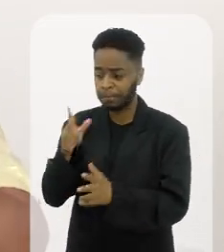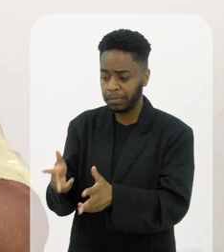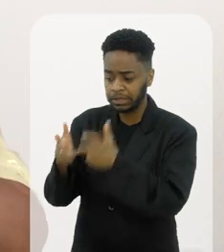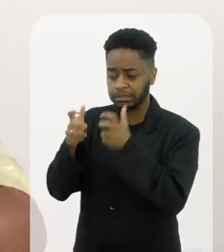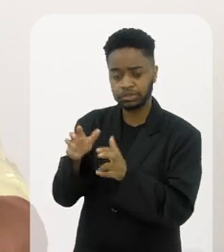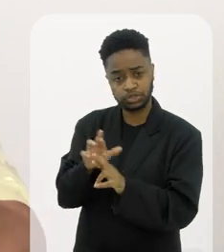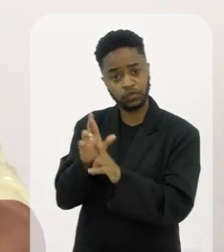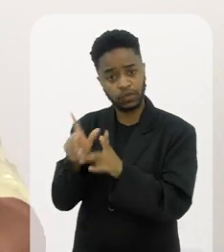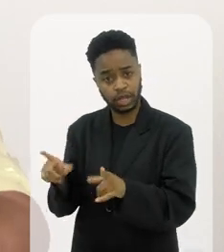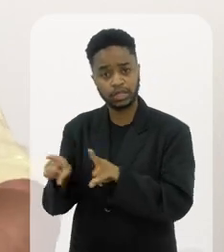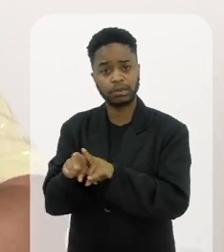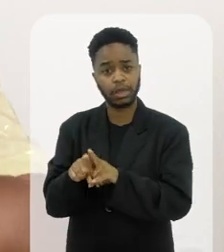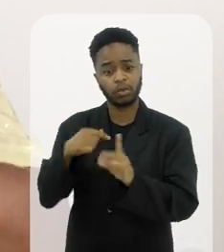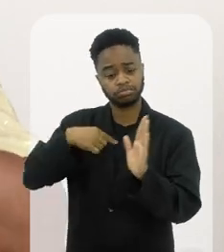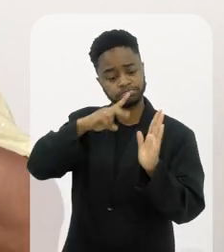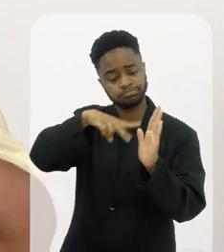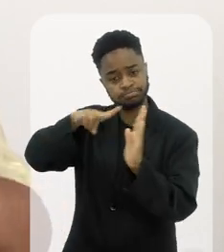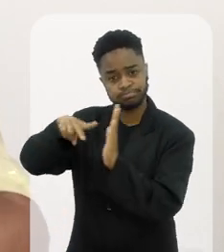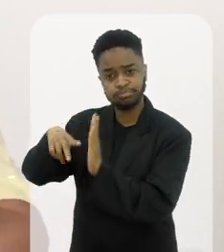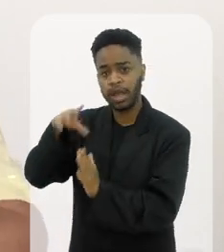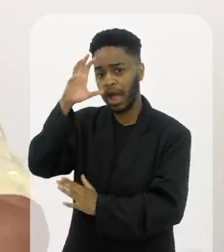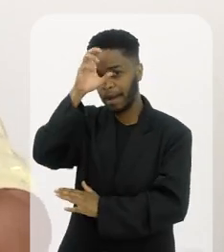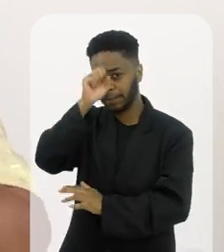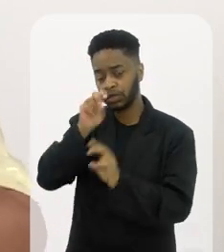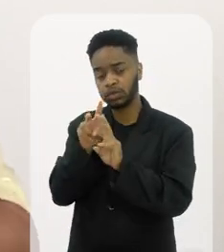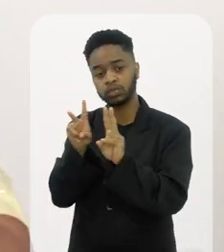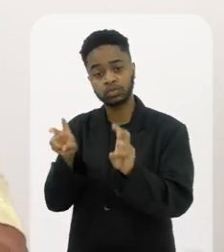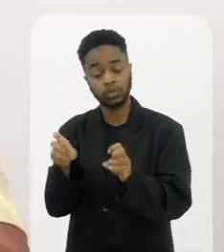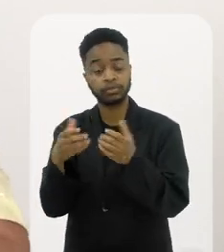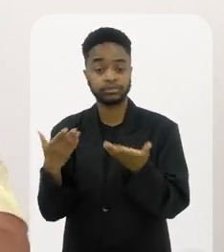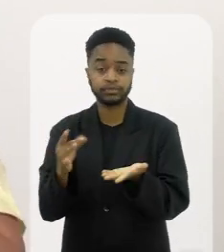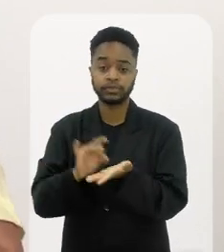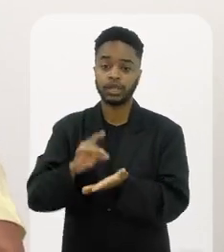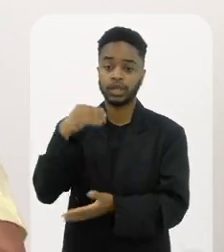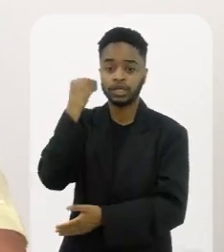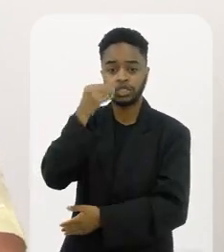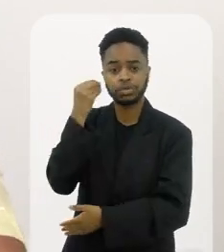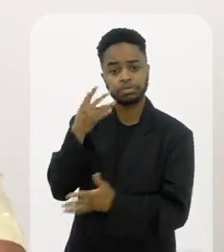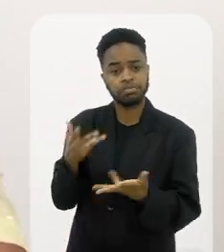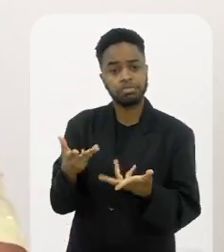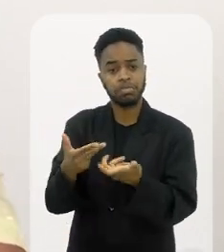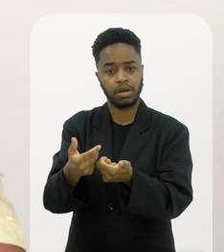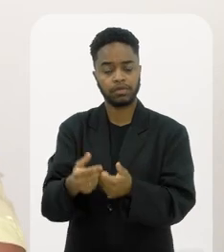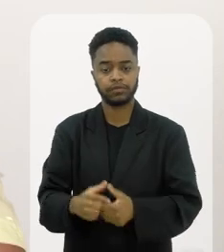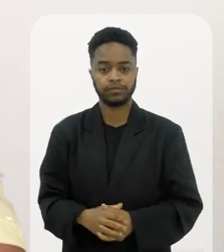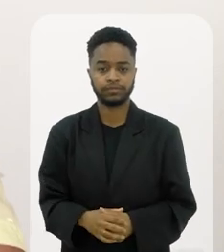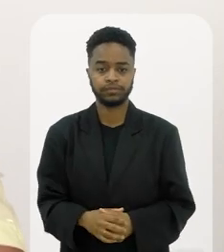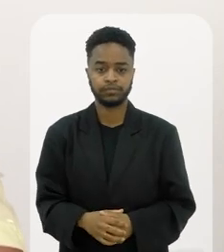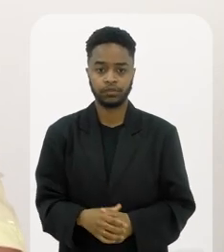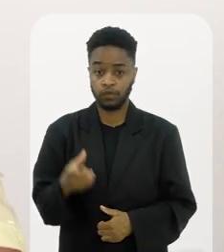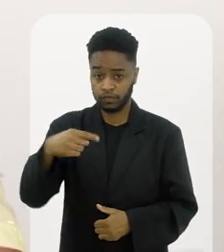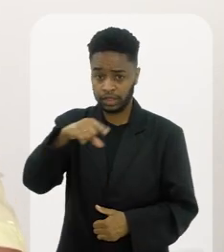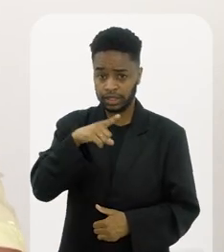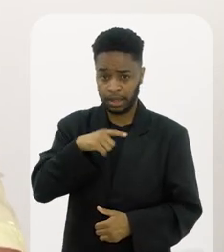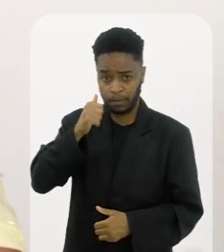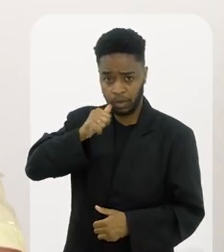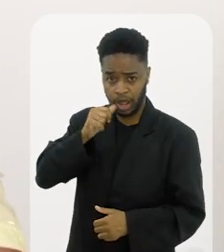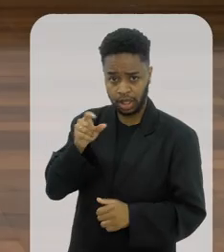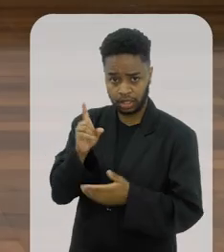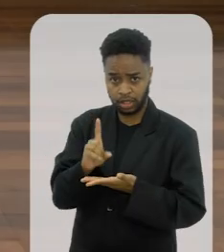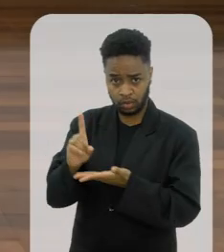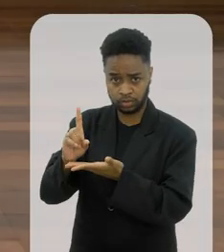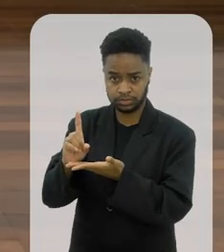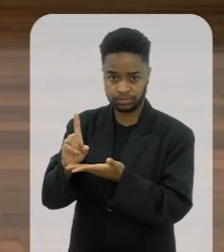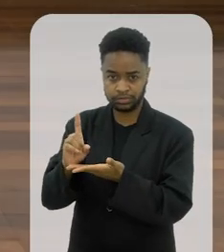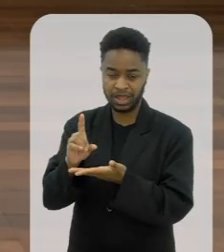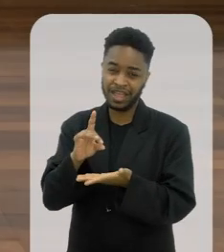achei diferente e eu fui lendo, eu fui aprendendo sobre a filosofia, então é uma experiência muito rica. Vocês têm